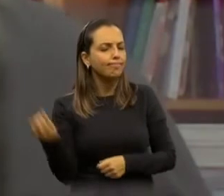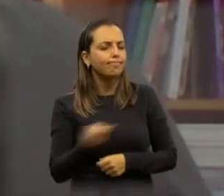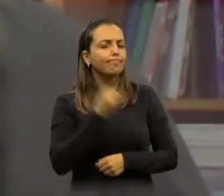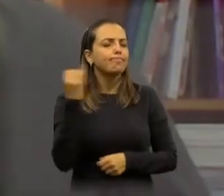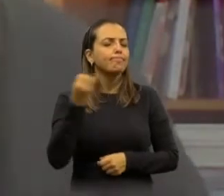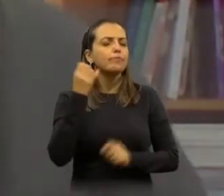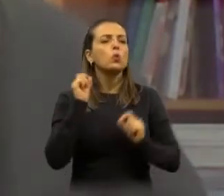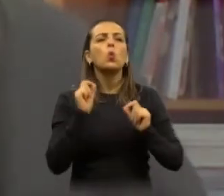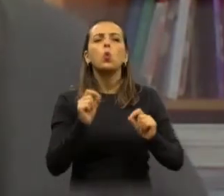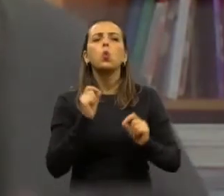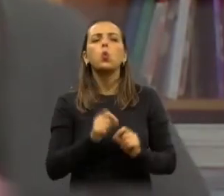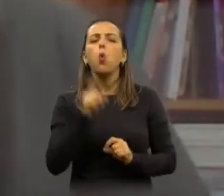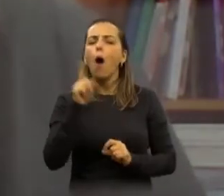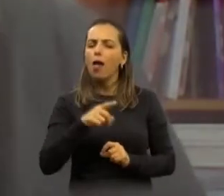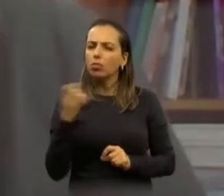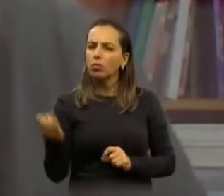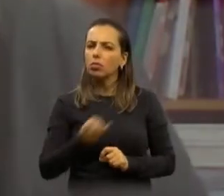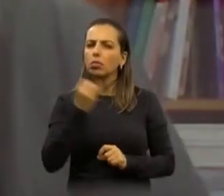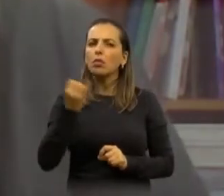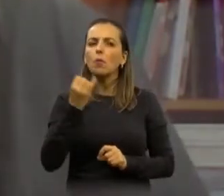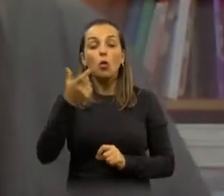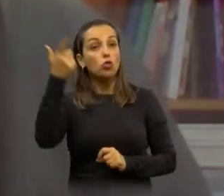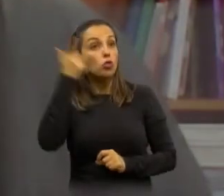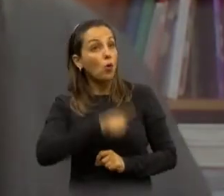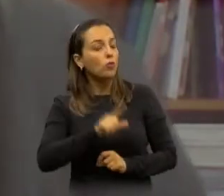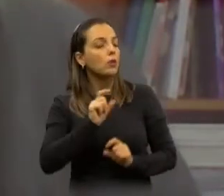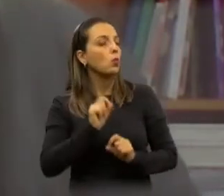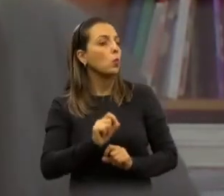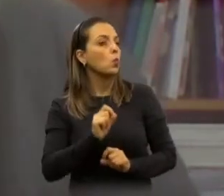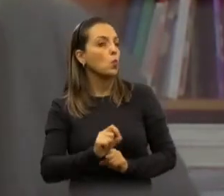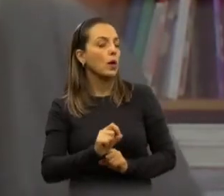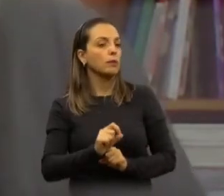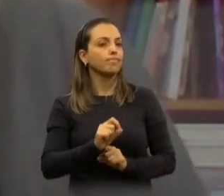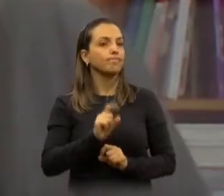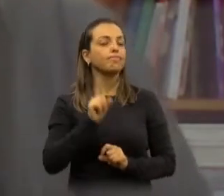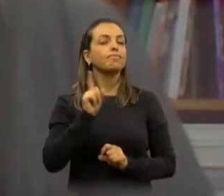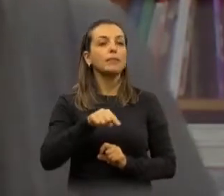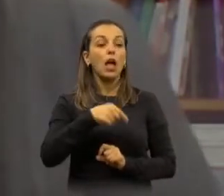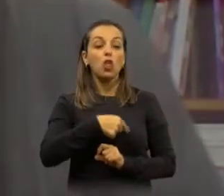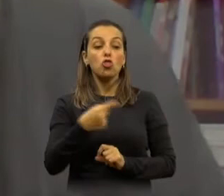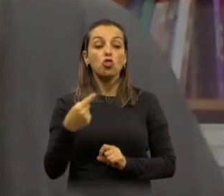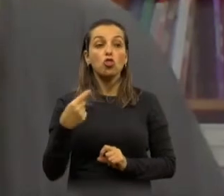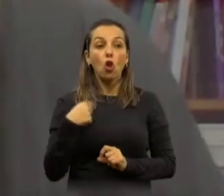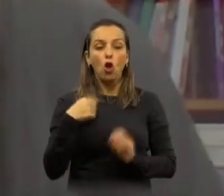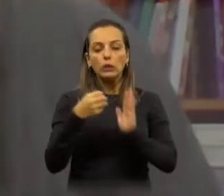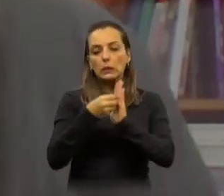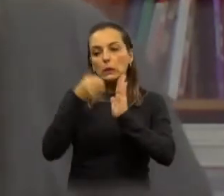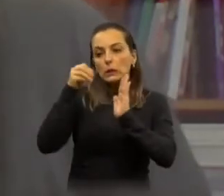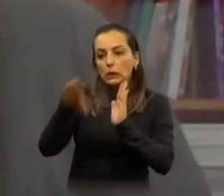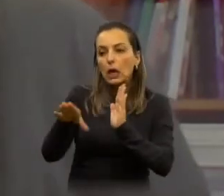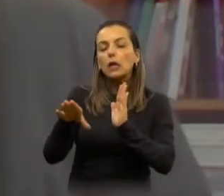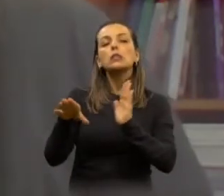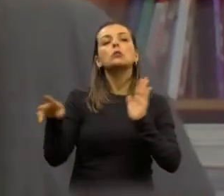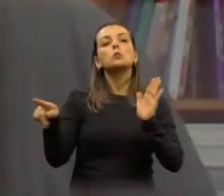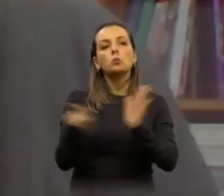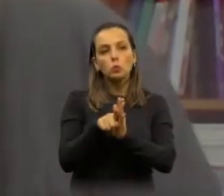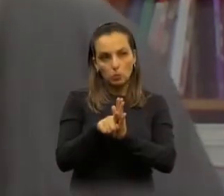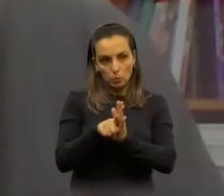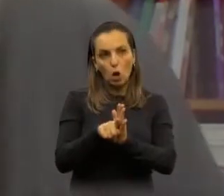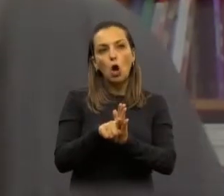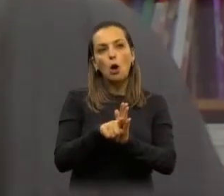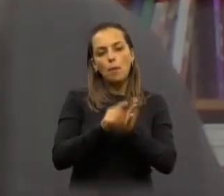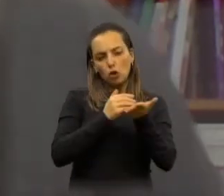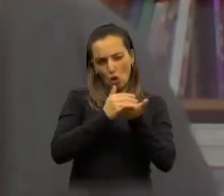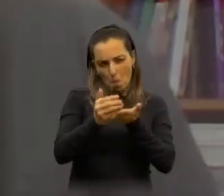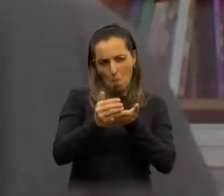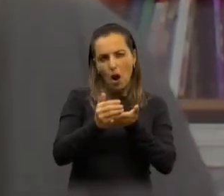importantíssima, importantíssima que a gente obteve essa semana. A gente encaminhou uma indicação no início da nossa gestão,